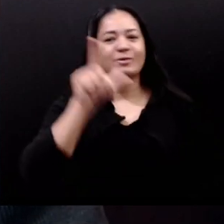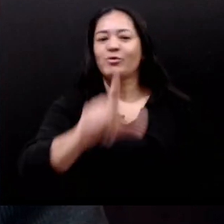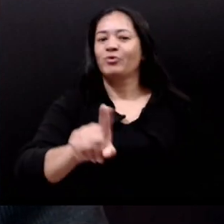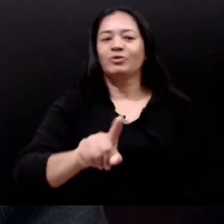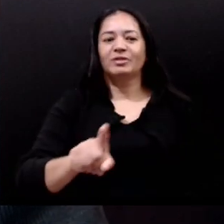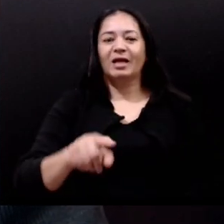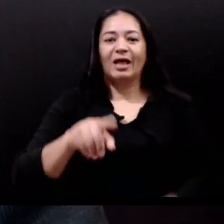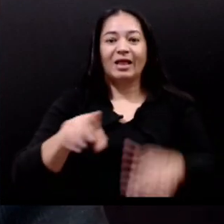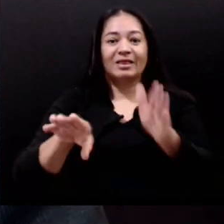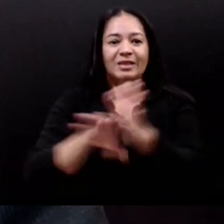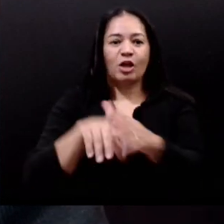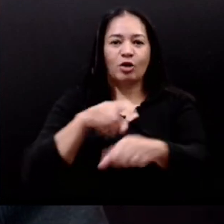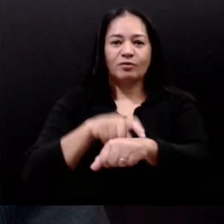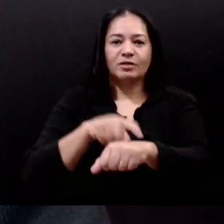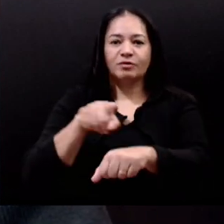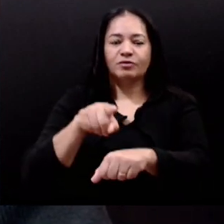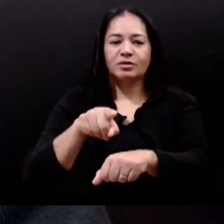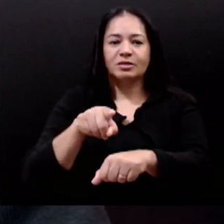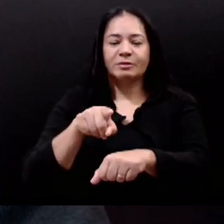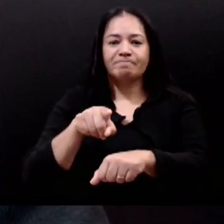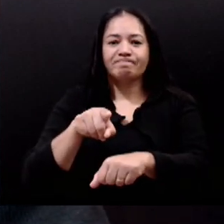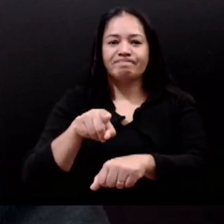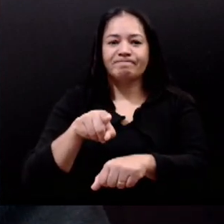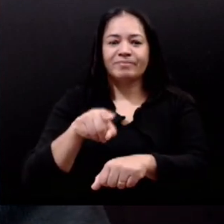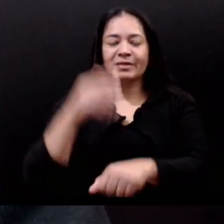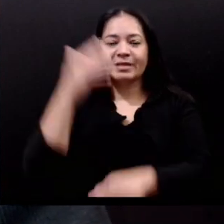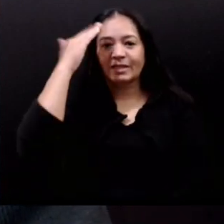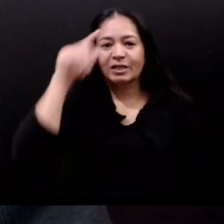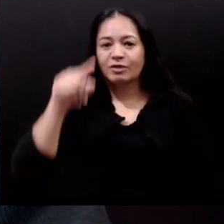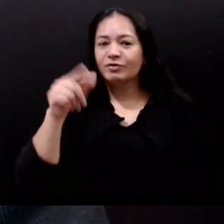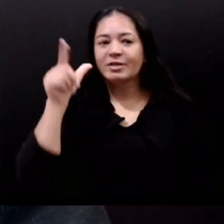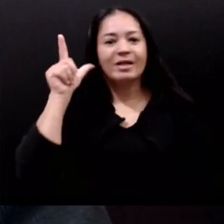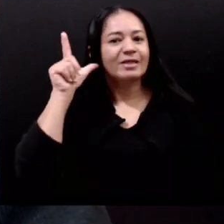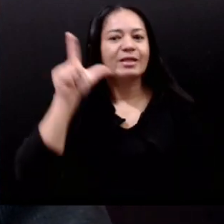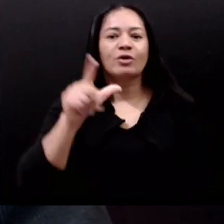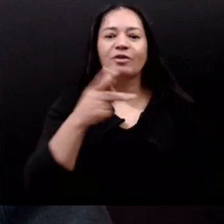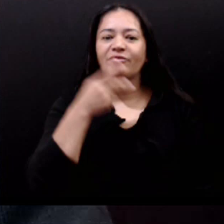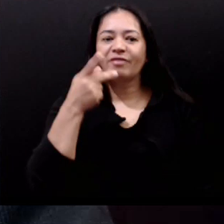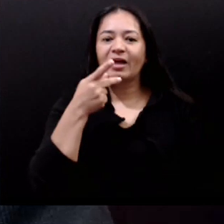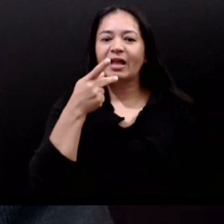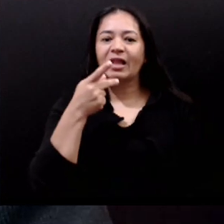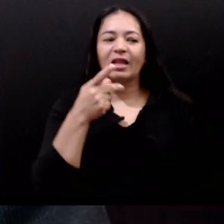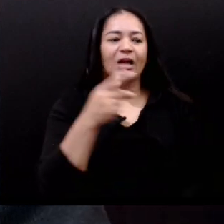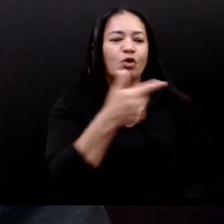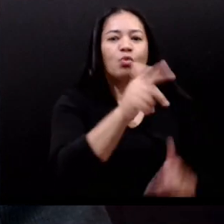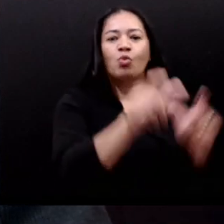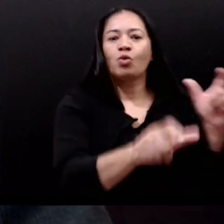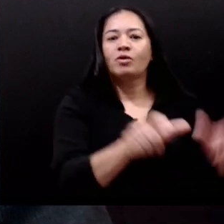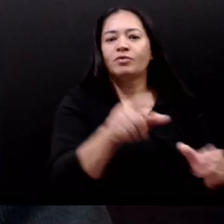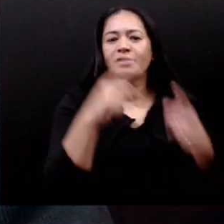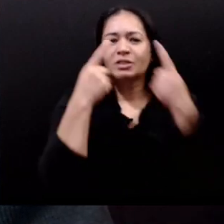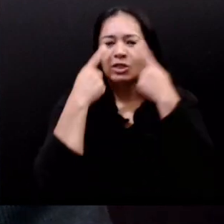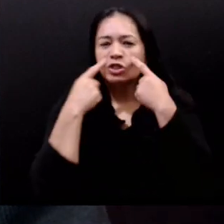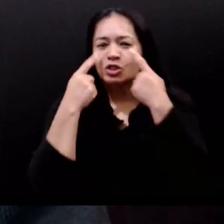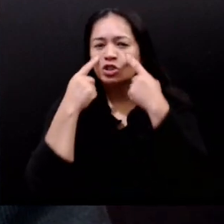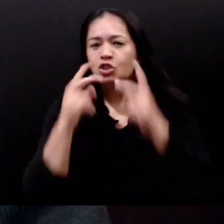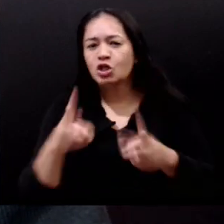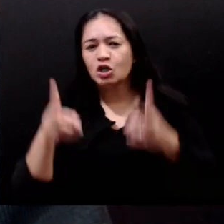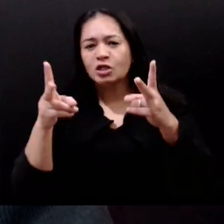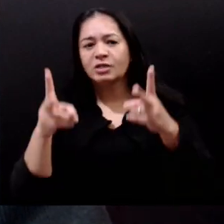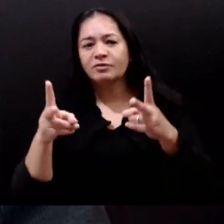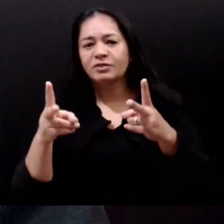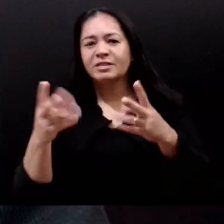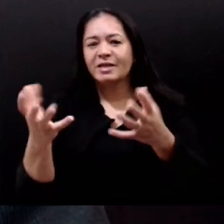você simplesmente entender que você não consegue falar mais com ninguém, você chora o tempo todo, você quer ficar trancado num